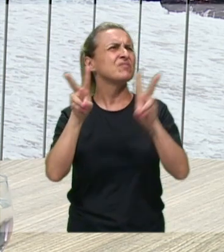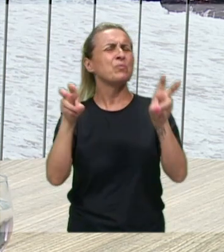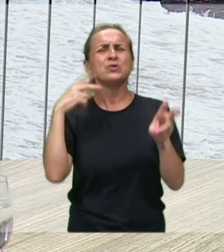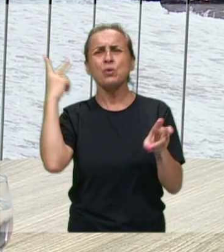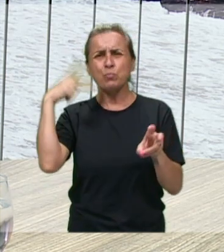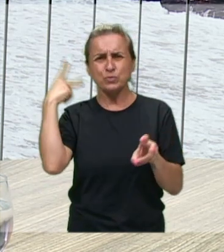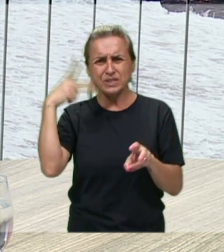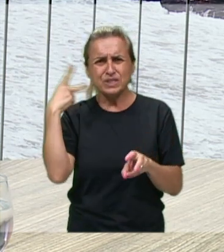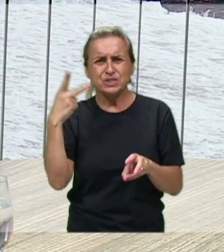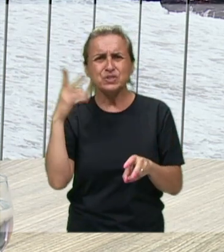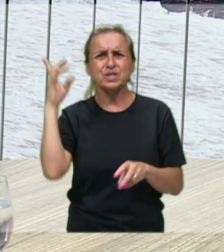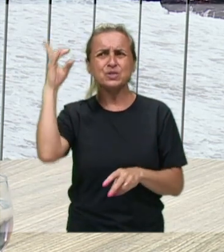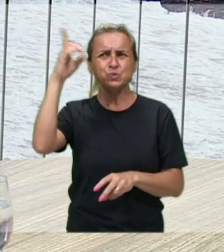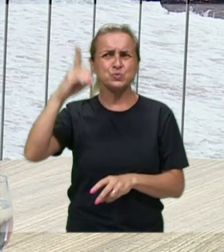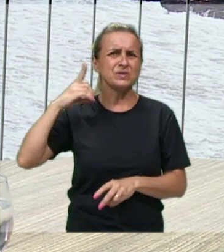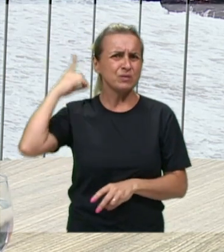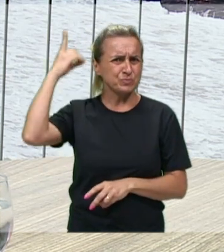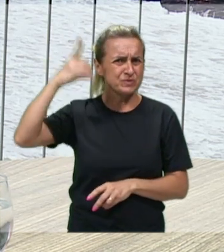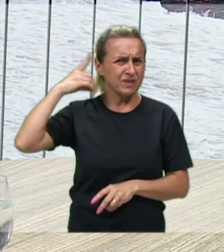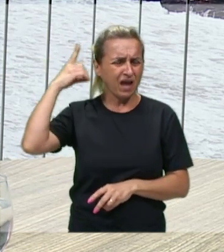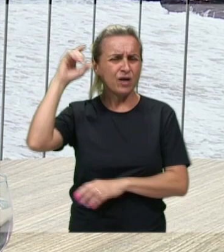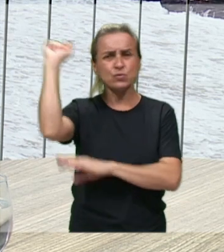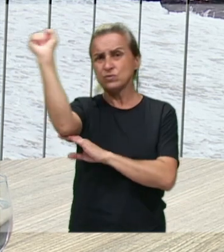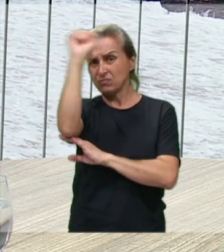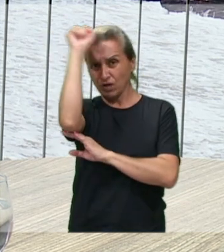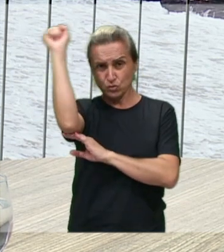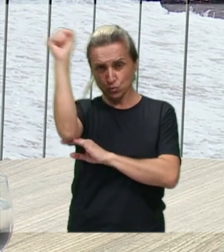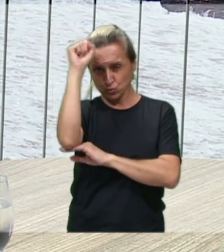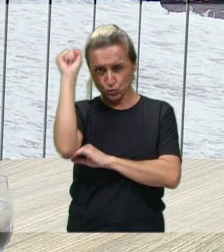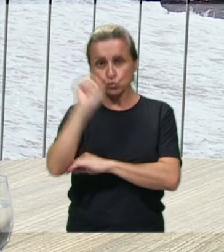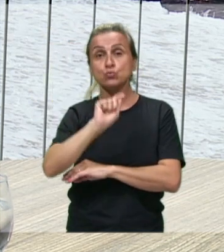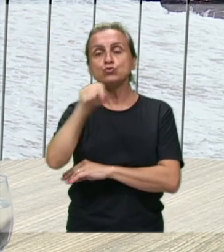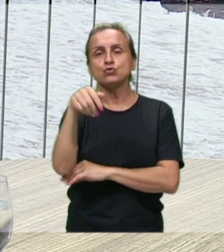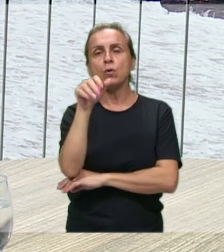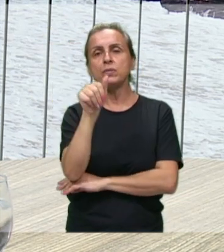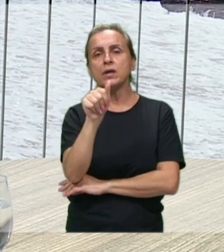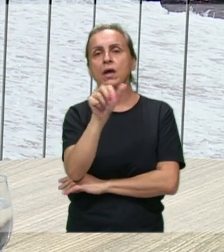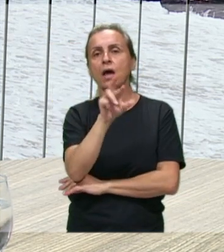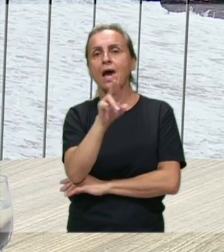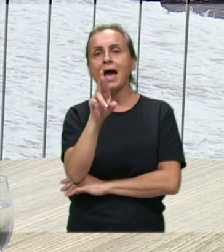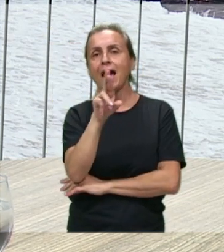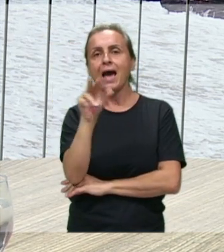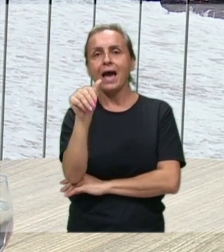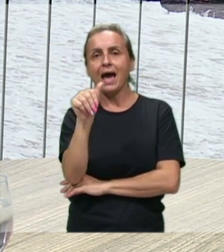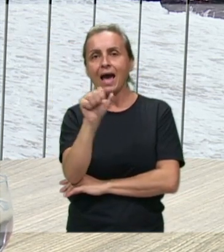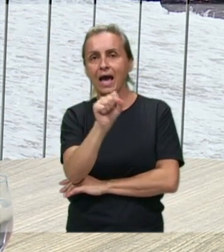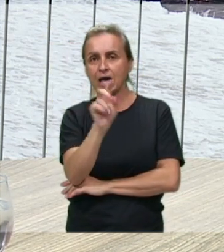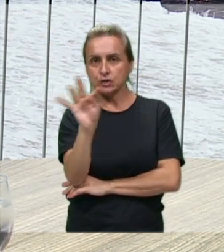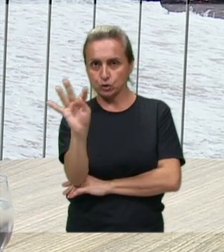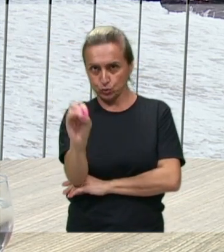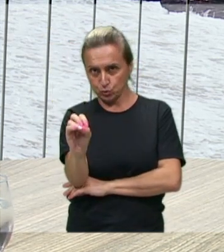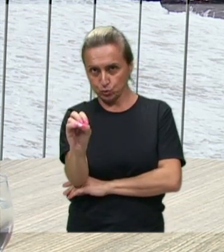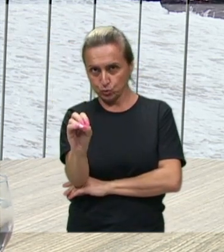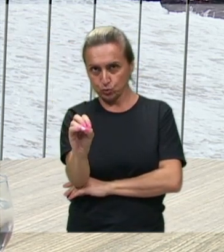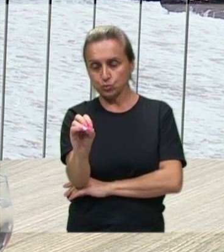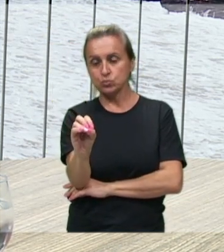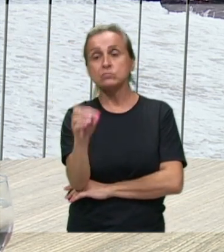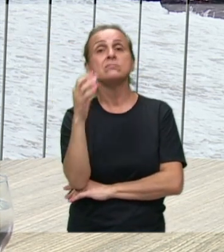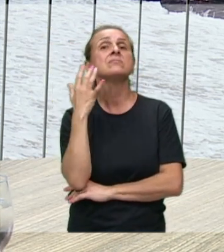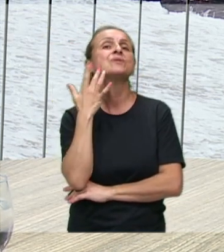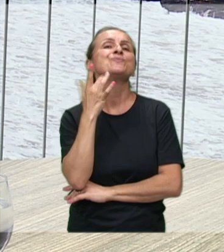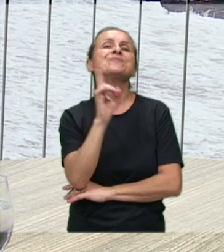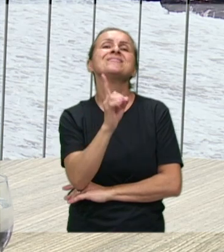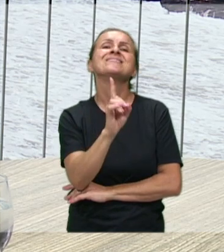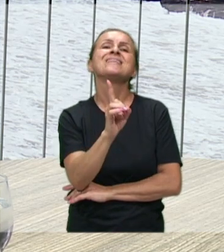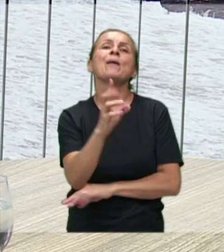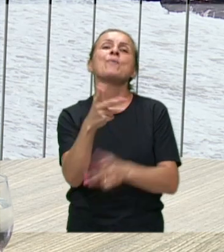de arrasto é uma pesca milenar. Uruguai e Argentina são as pescas de arrasto. Lamentavelmente, eles não sabem dados, são